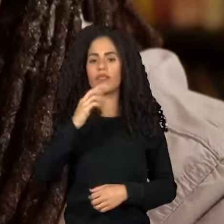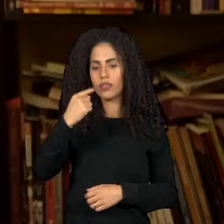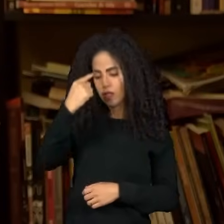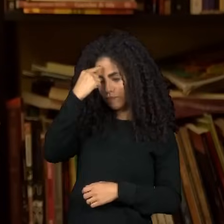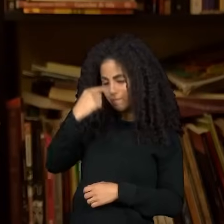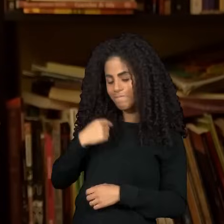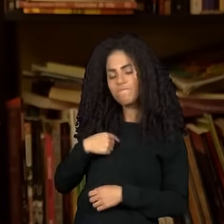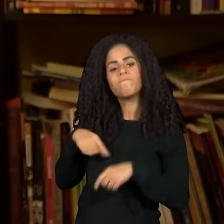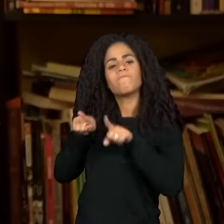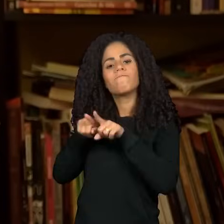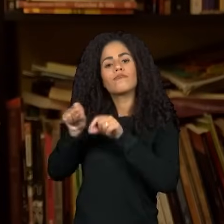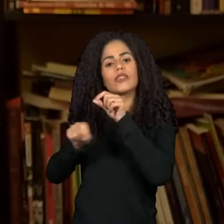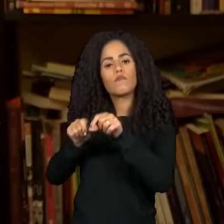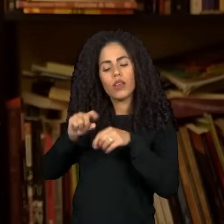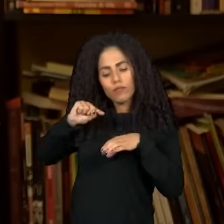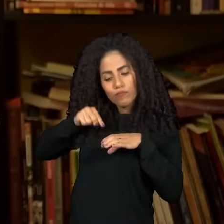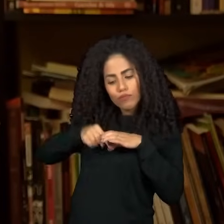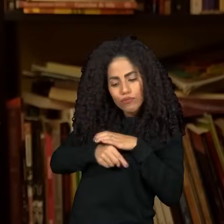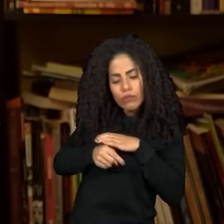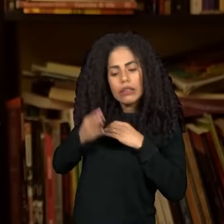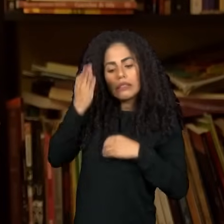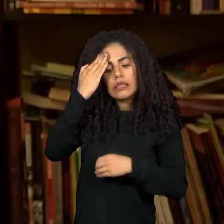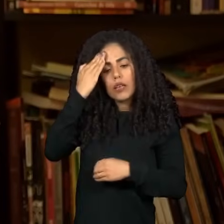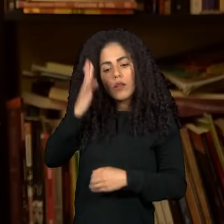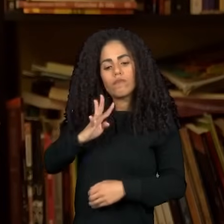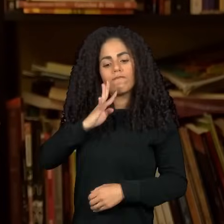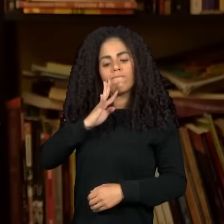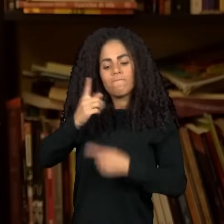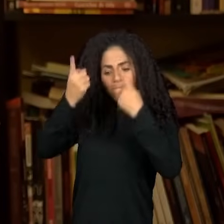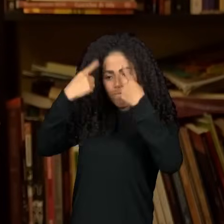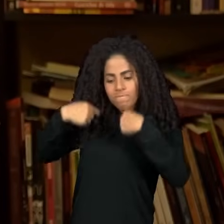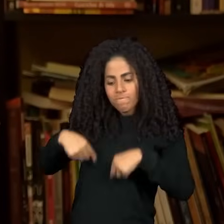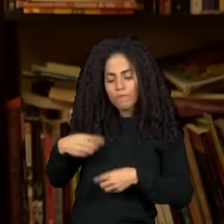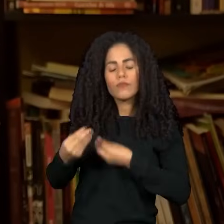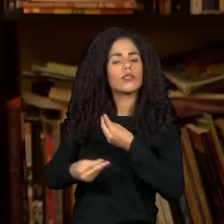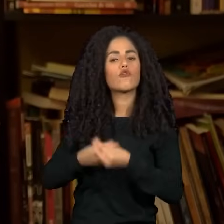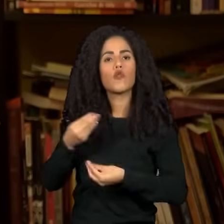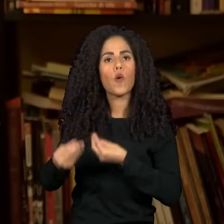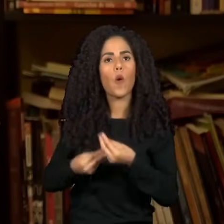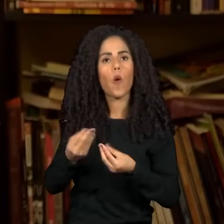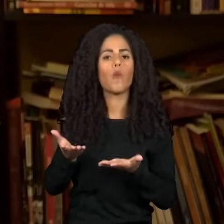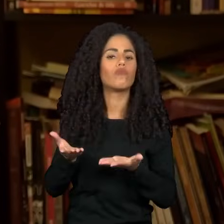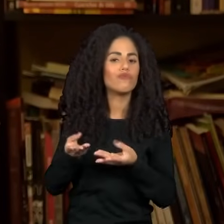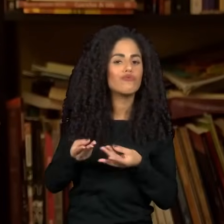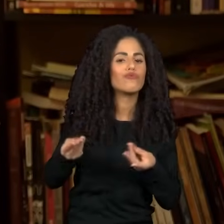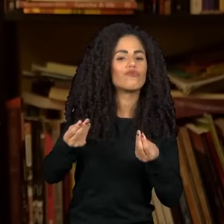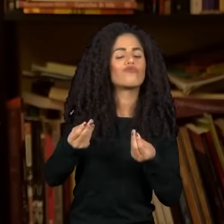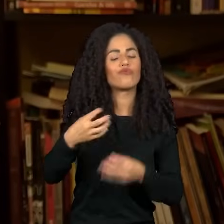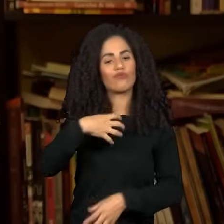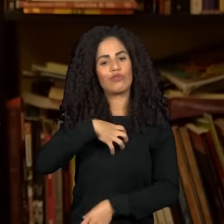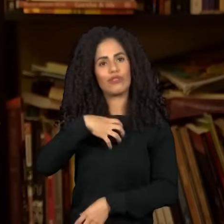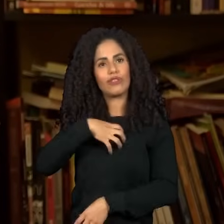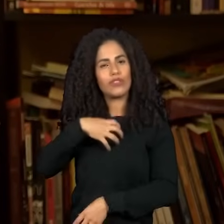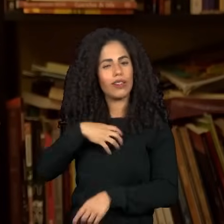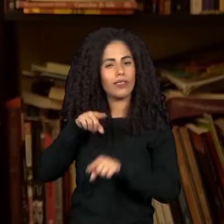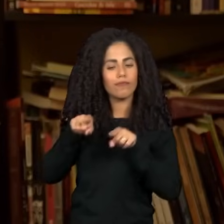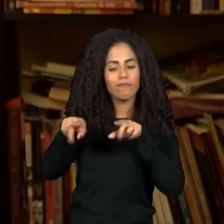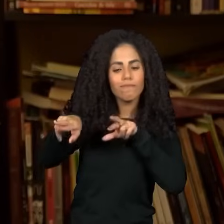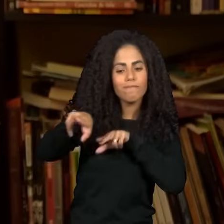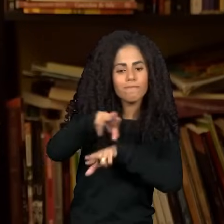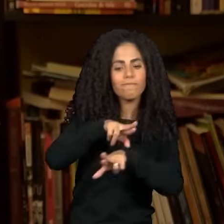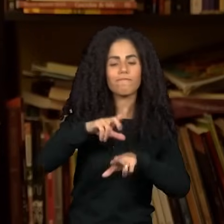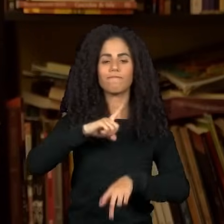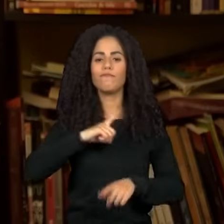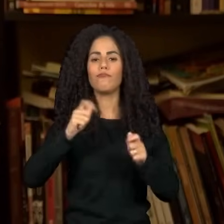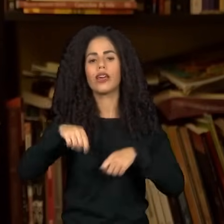auto-intimidade, que é uma forma profunda de autoconhecimento e que não é estática, e que reconhece que as mudanças do